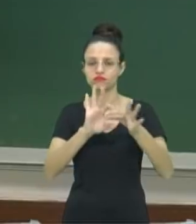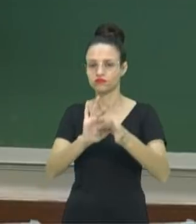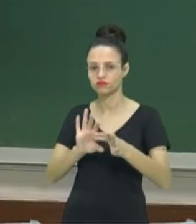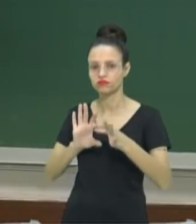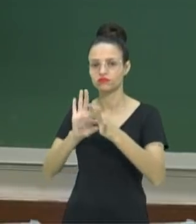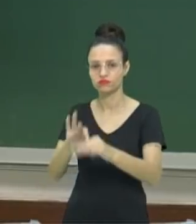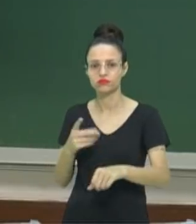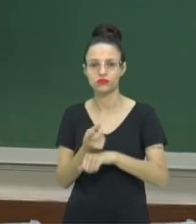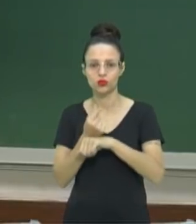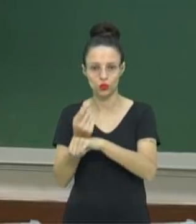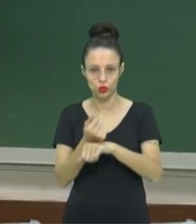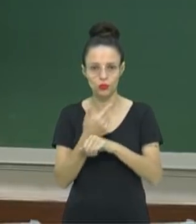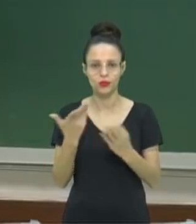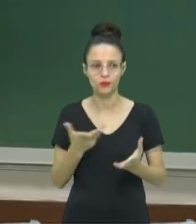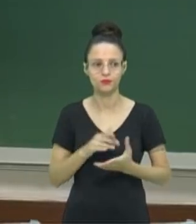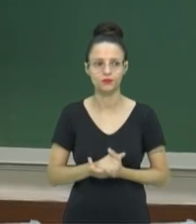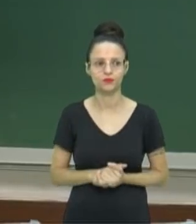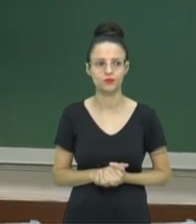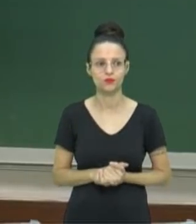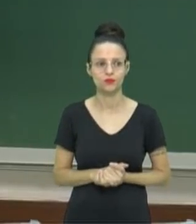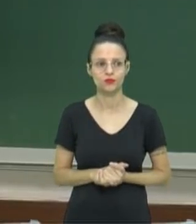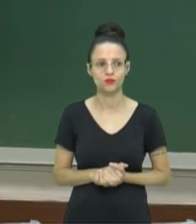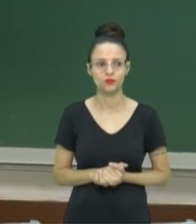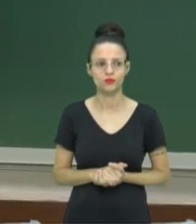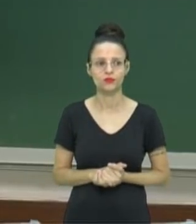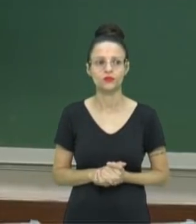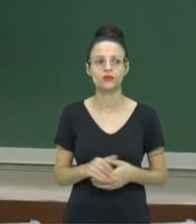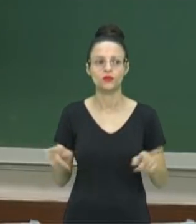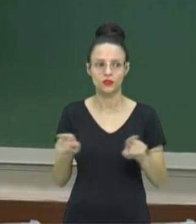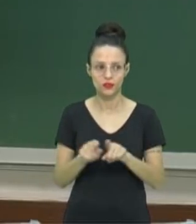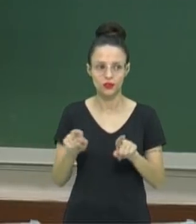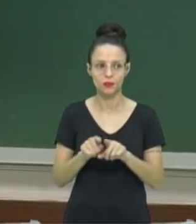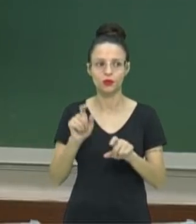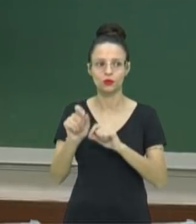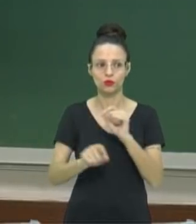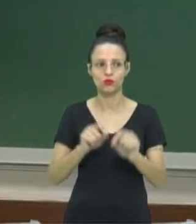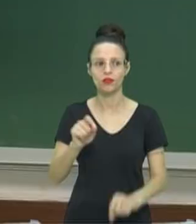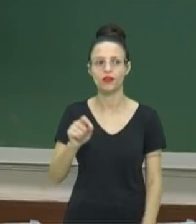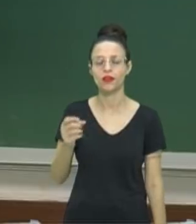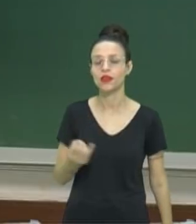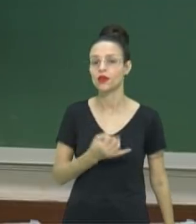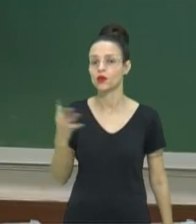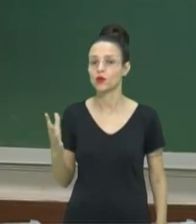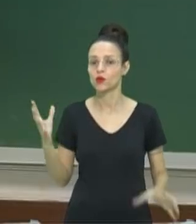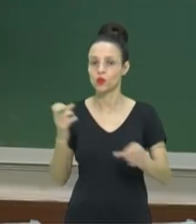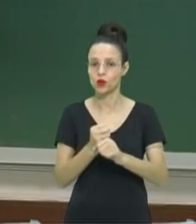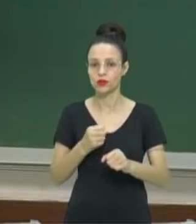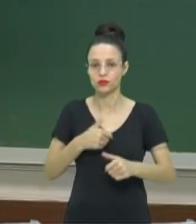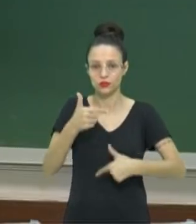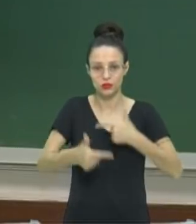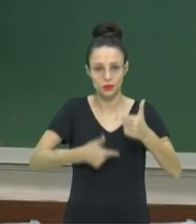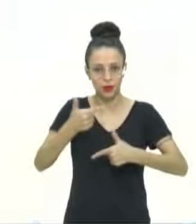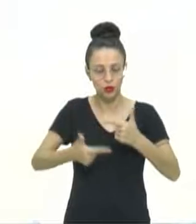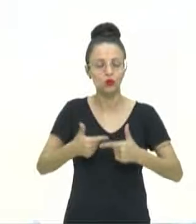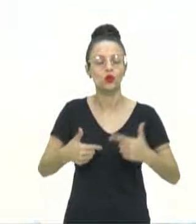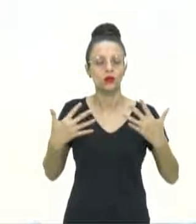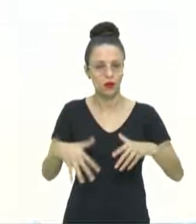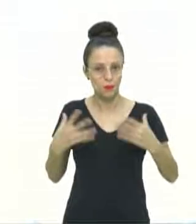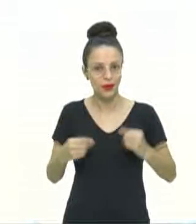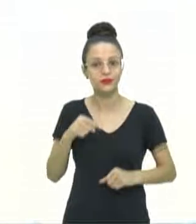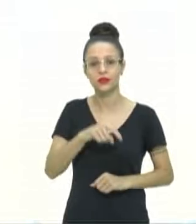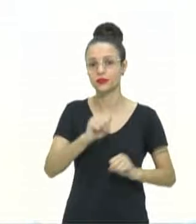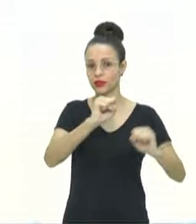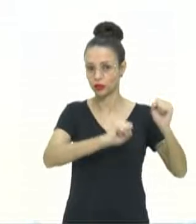faz esse apanhado geral ali sobre a economia. Também nós vamos ter ali um número de trabalhadores significativo na